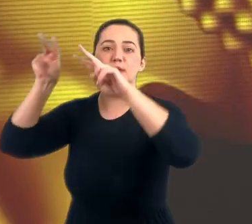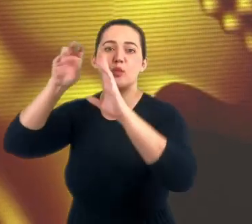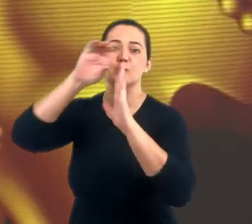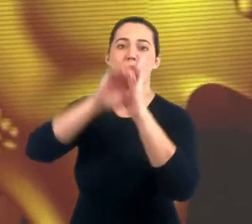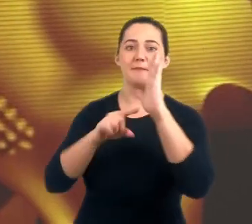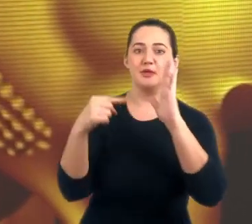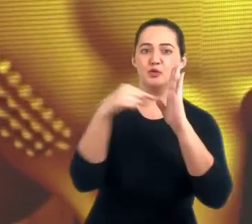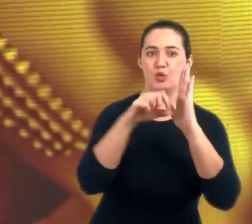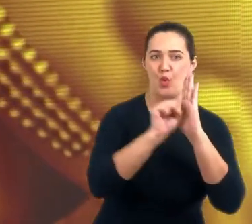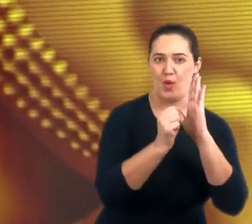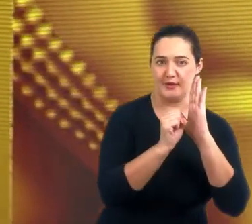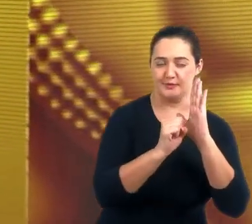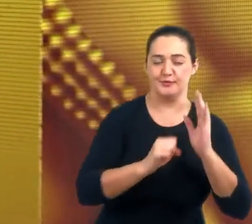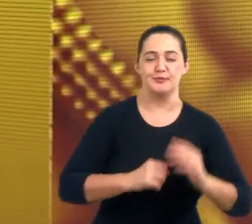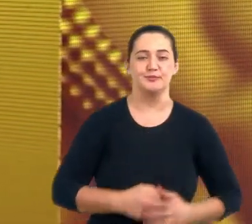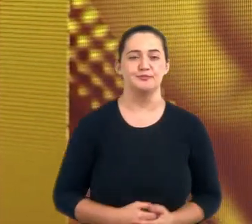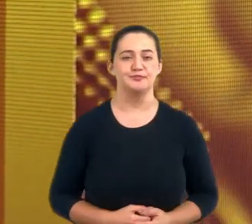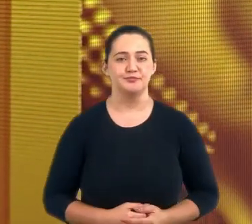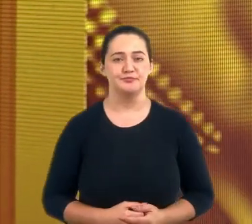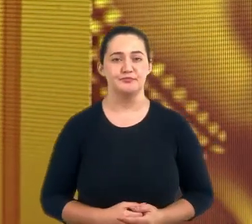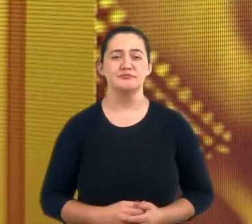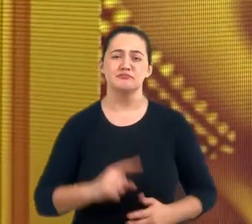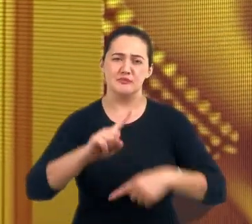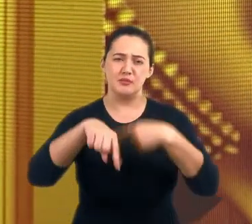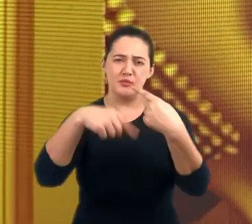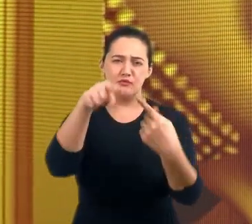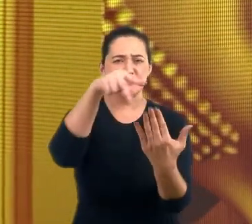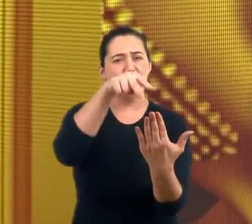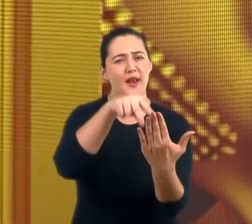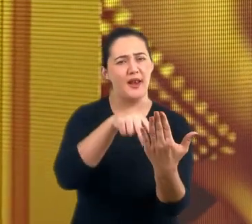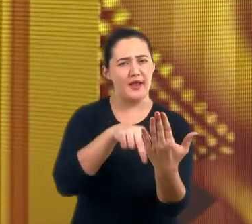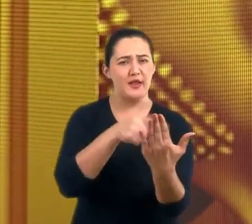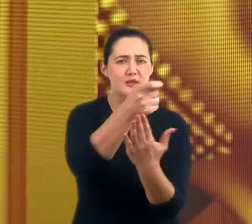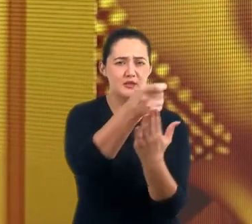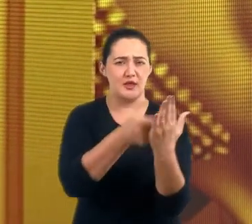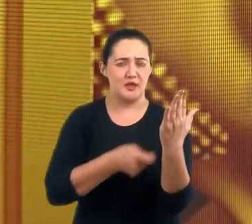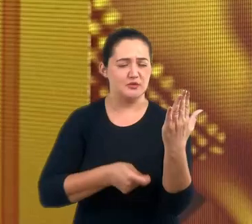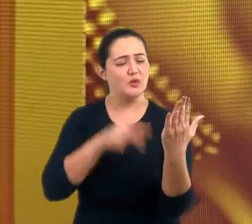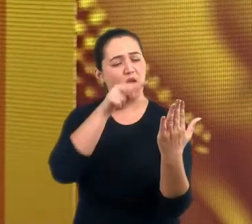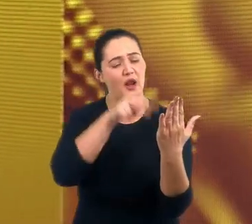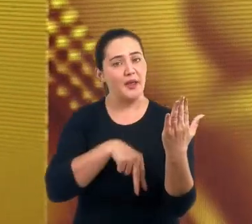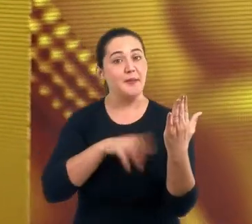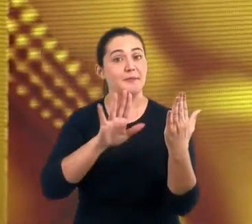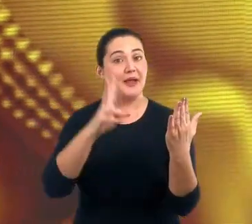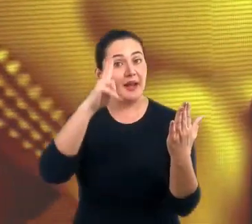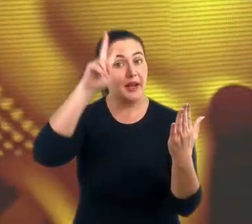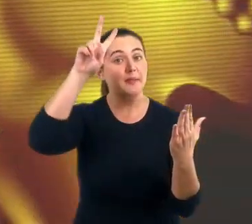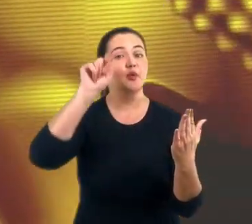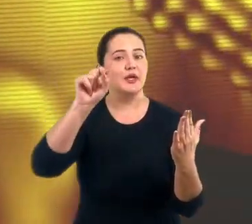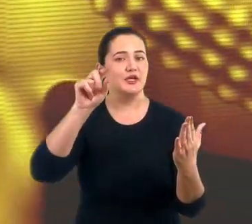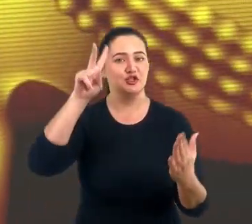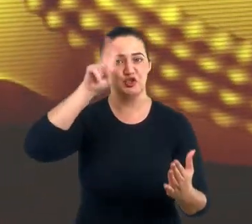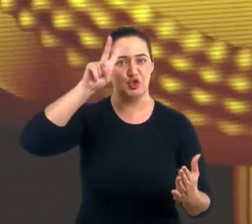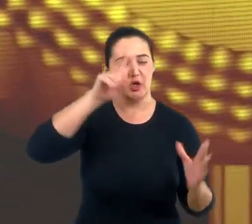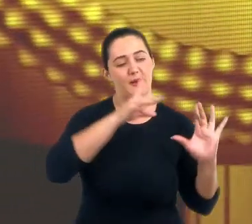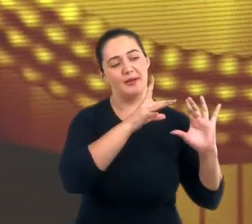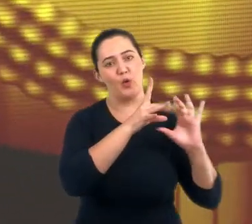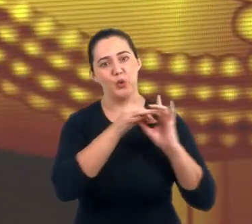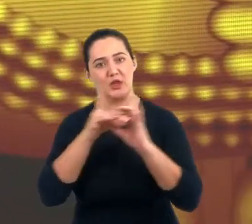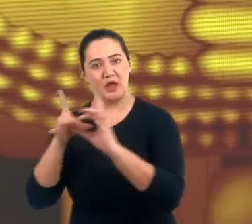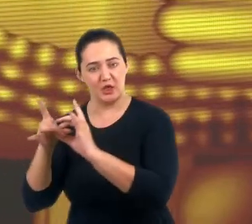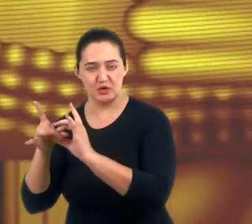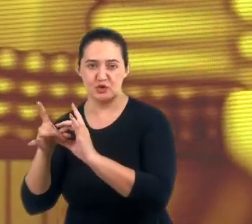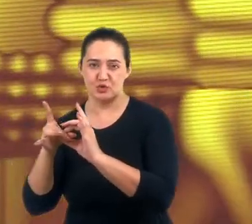Ao estudarmos Daniel, capítulo 8, que você deve ler com calma na sua Bíblia, nós temos que lembrar que o pano de fundo histórico